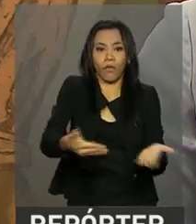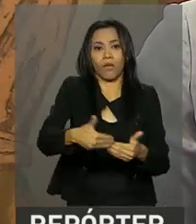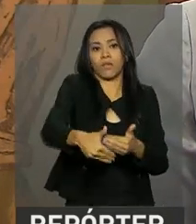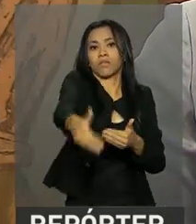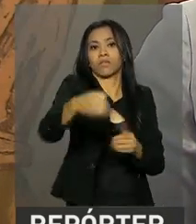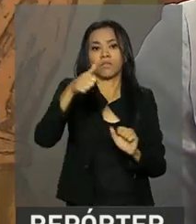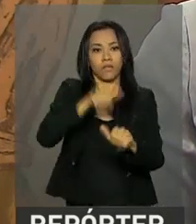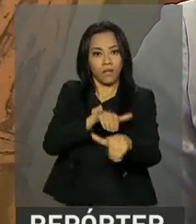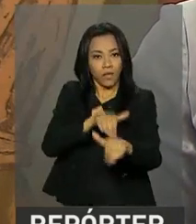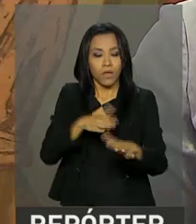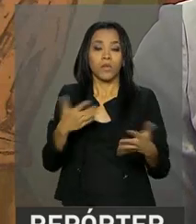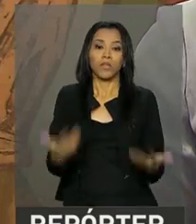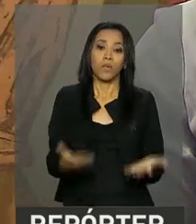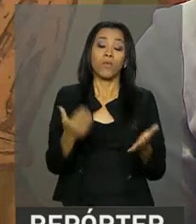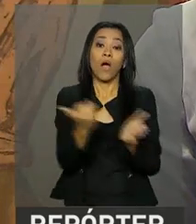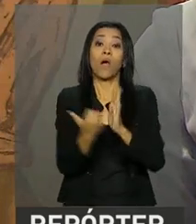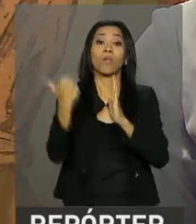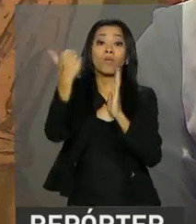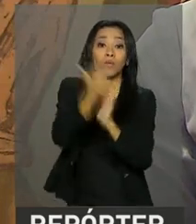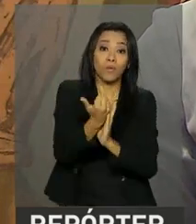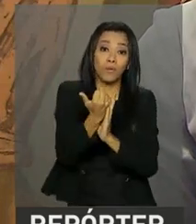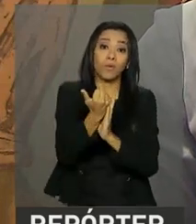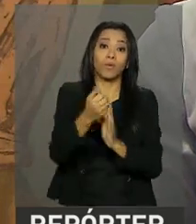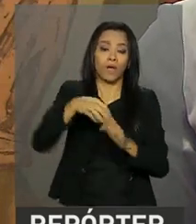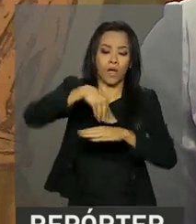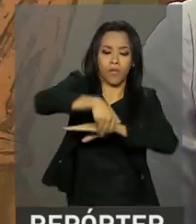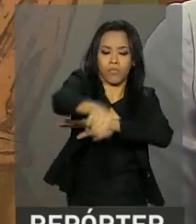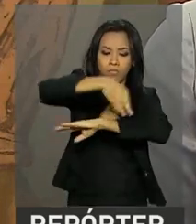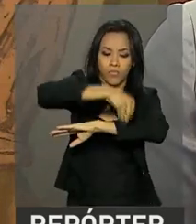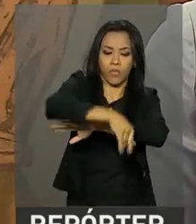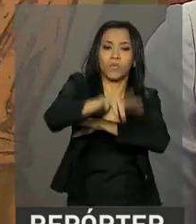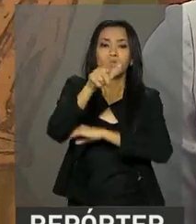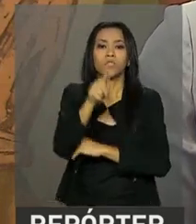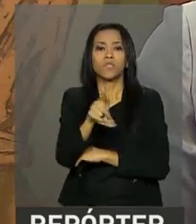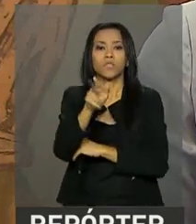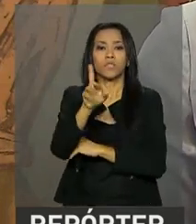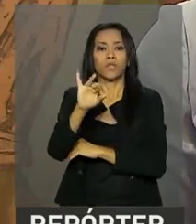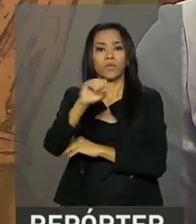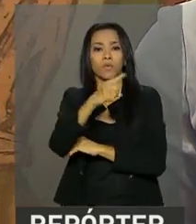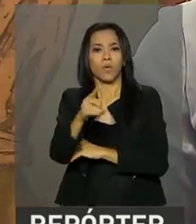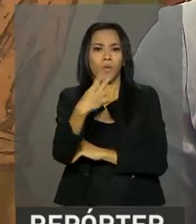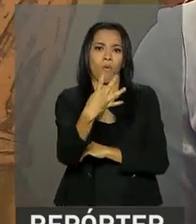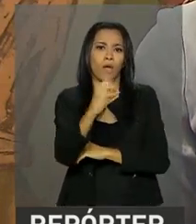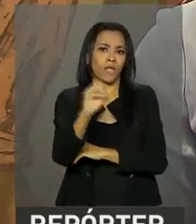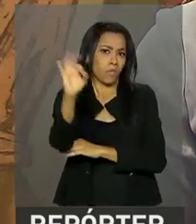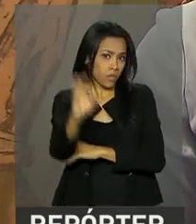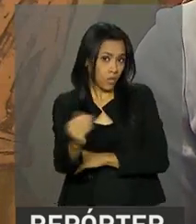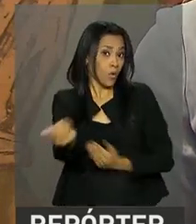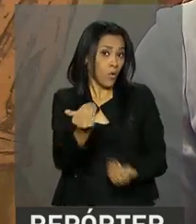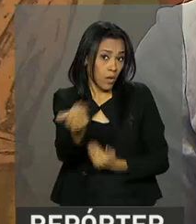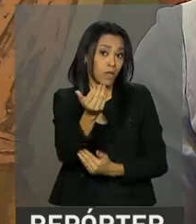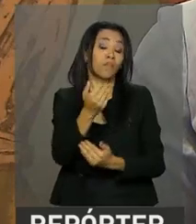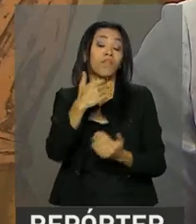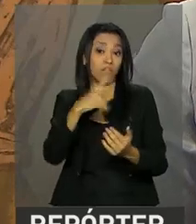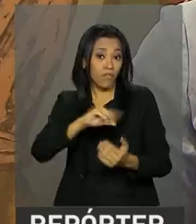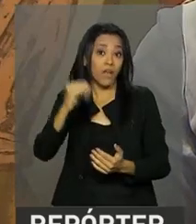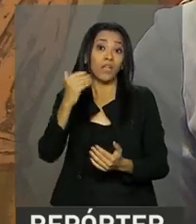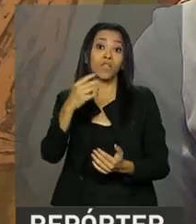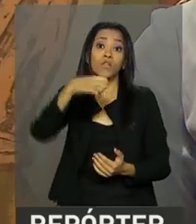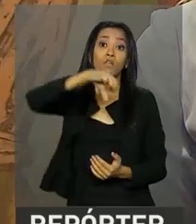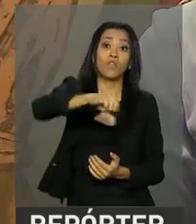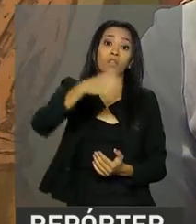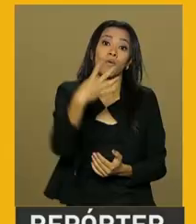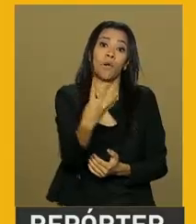milho a produção do grão cresceu mais de 40% se comparado a safra anterior e deve chegar a 94 milhões de